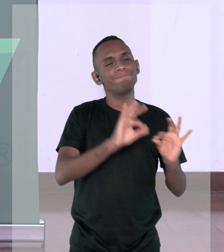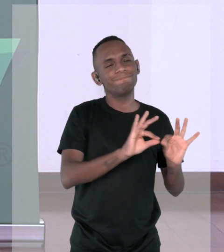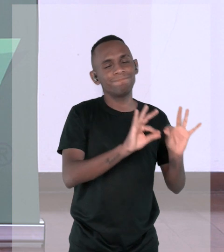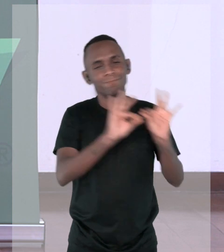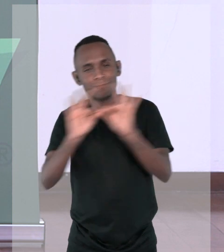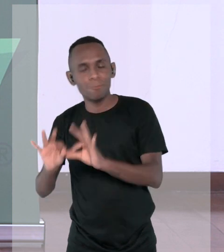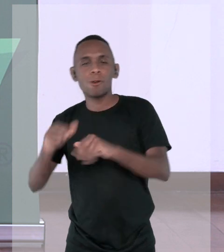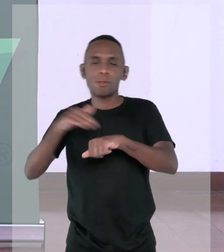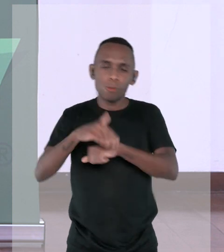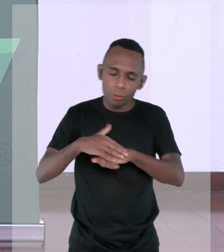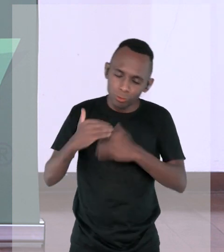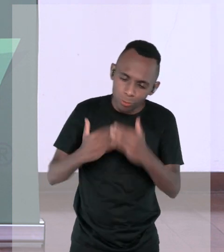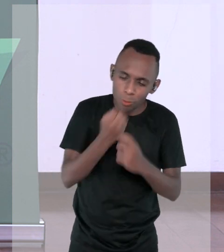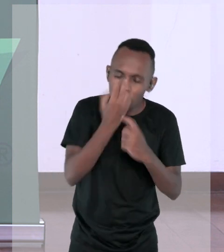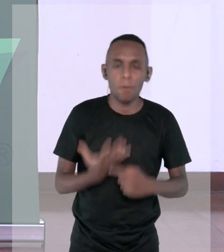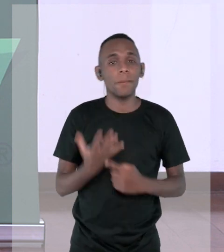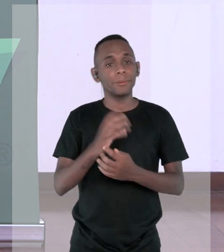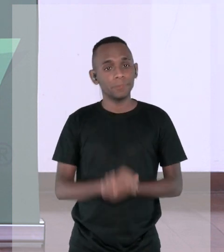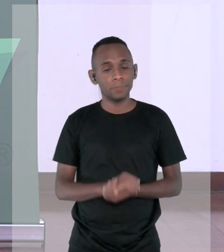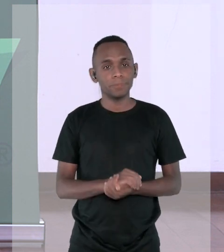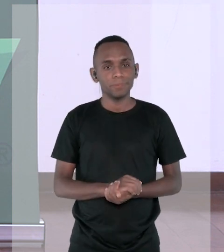noite muito produtiva.